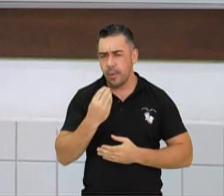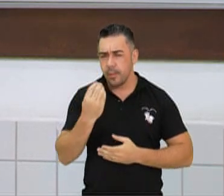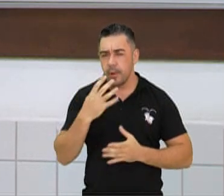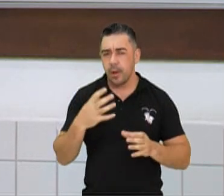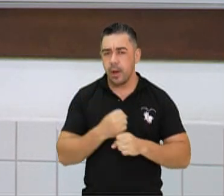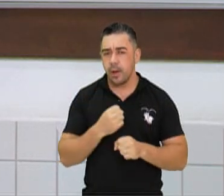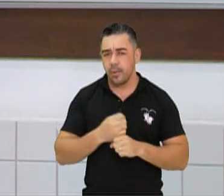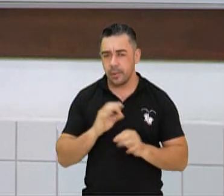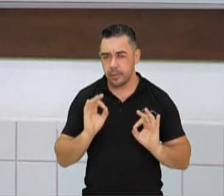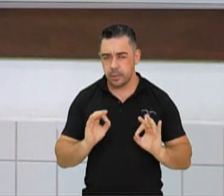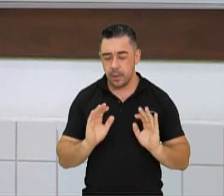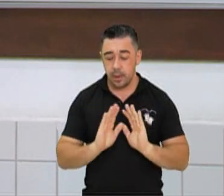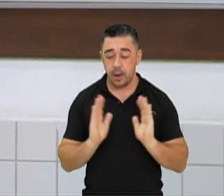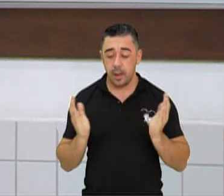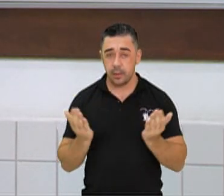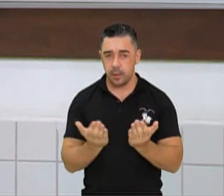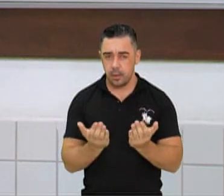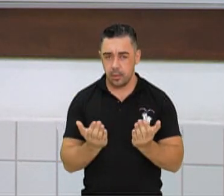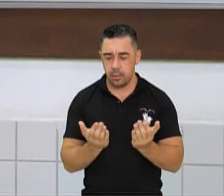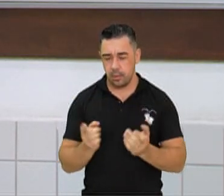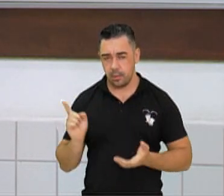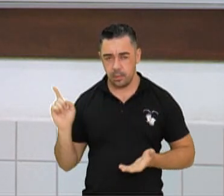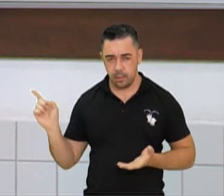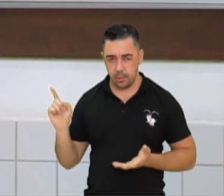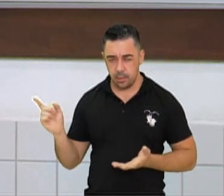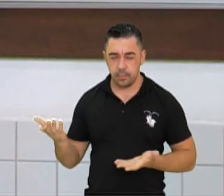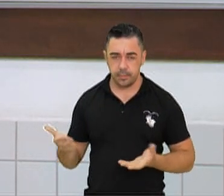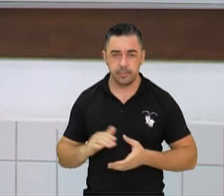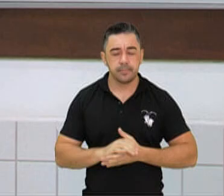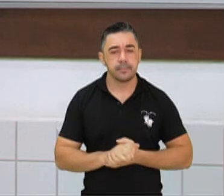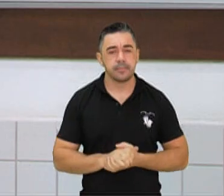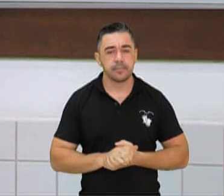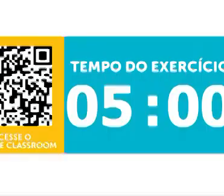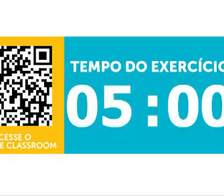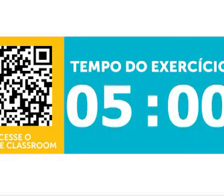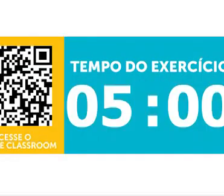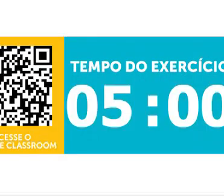você calcula a área lateral de um balde.